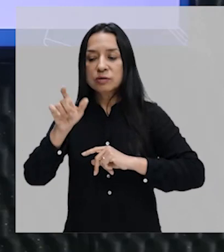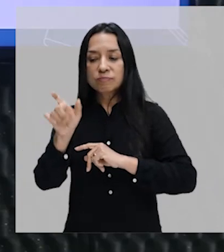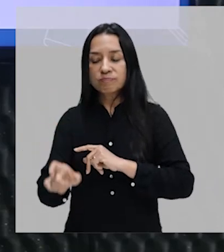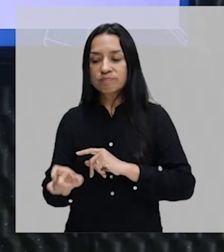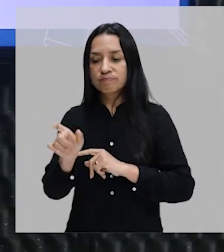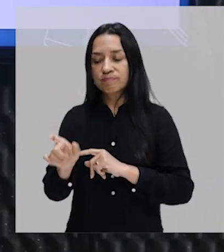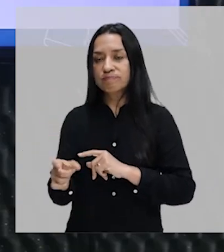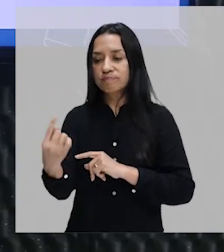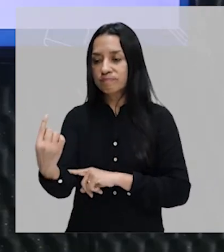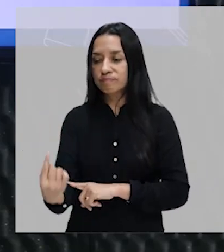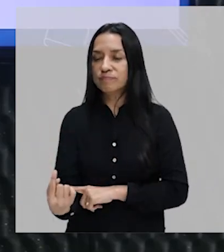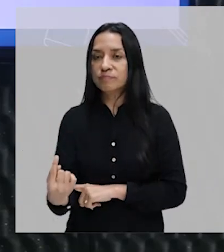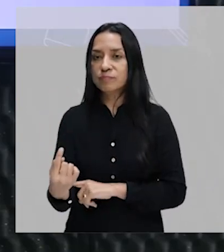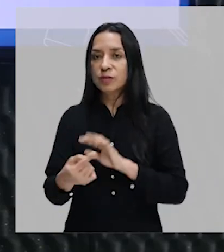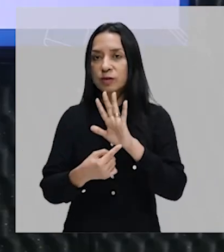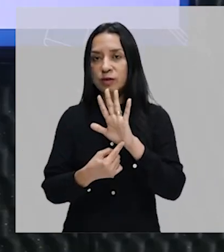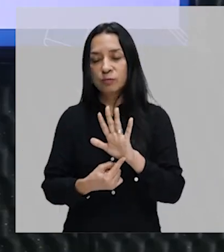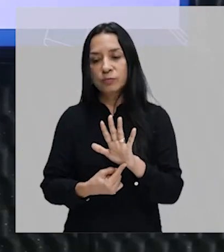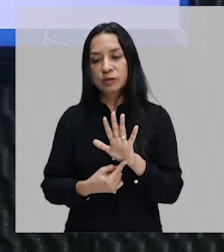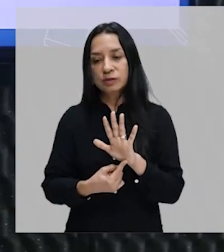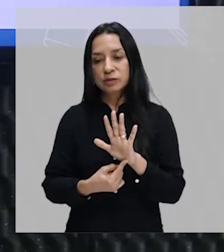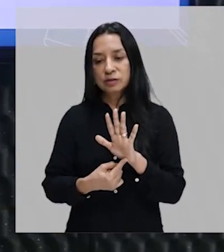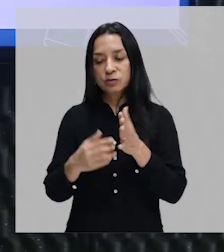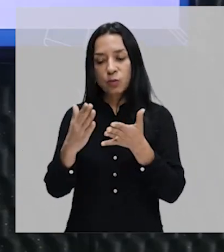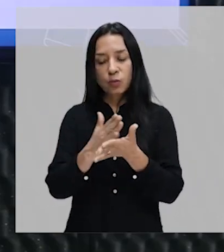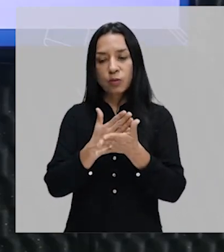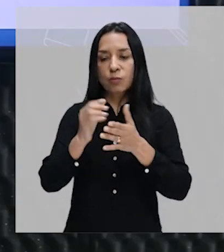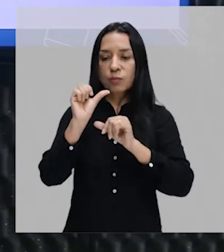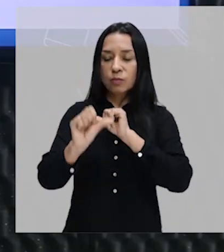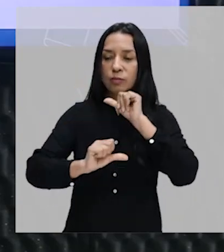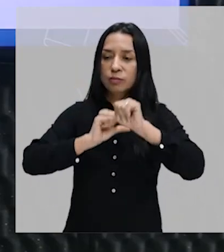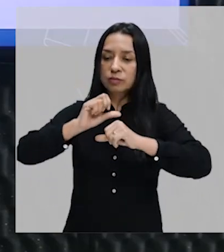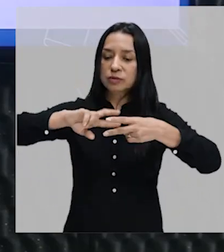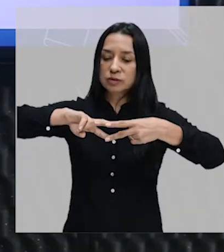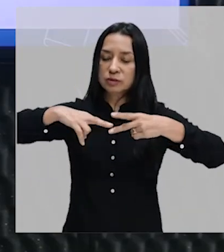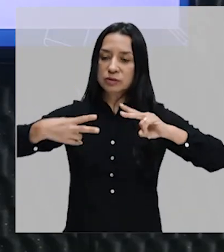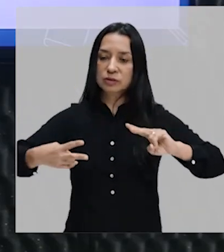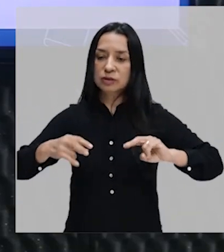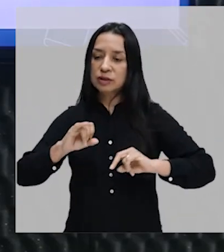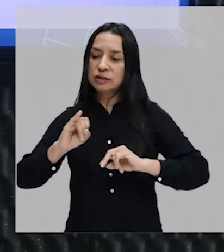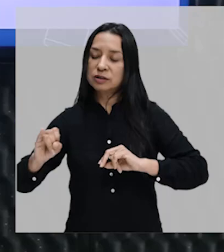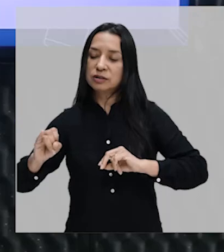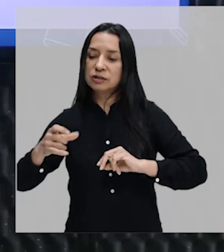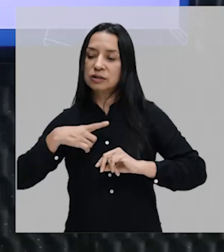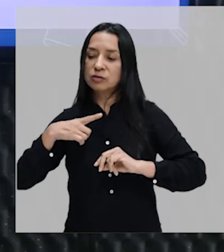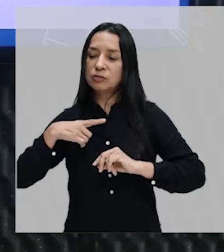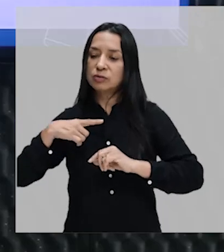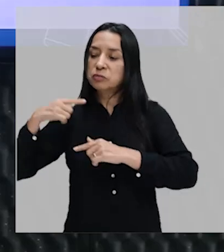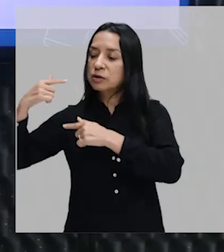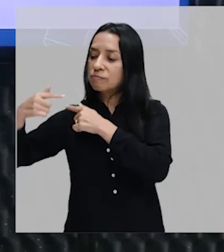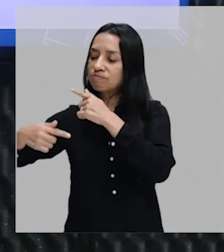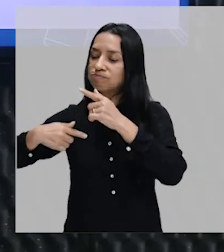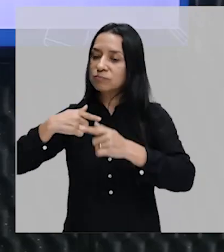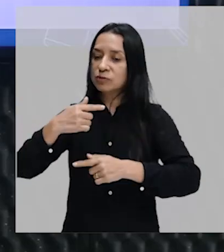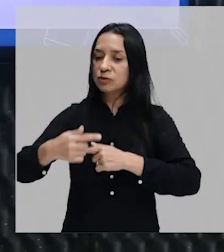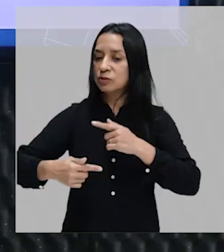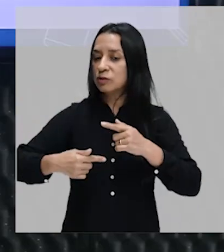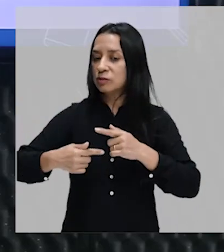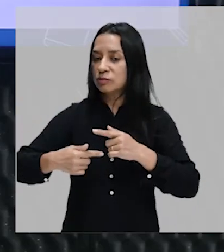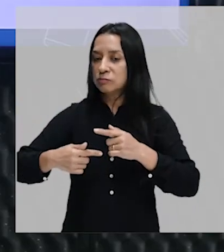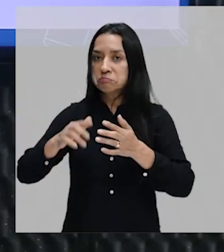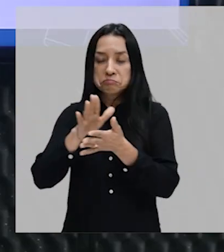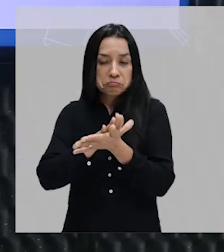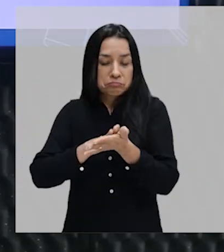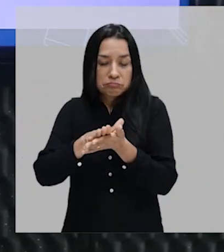que apresentou alguma modificação genética, se ele não gerar descendente, não adianta de nada, porque se